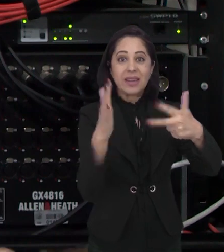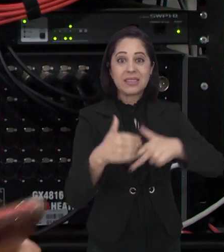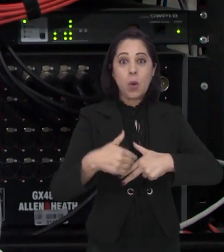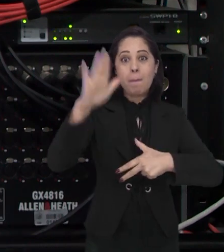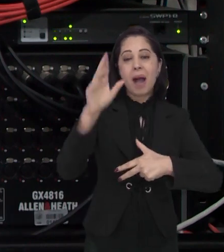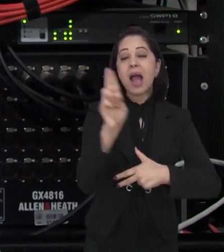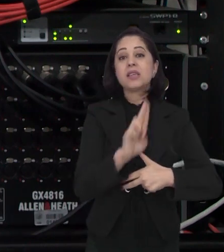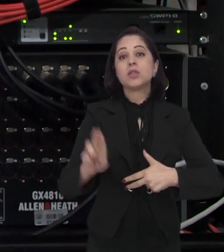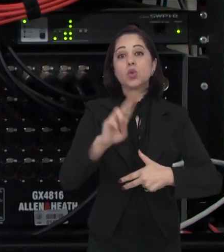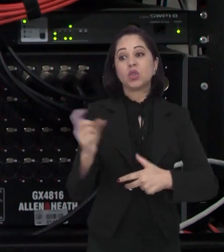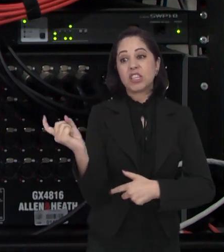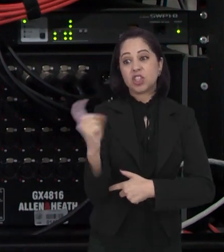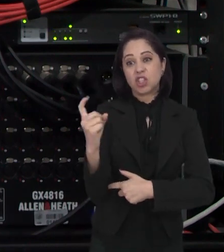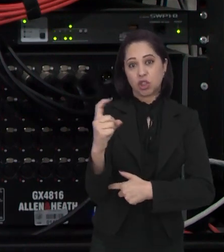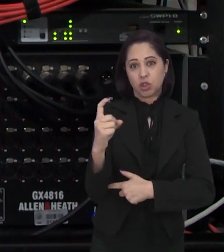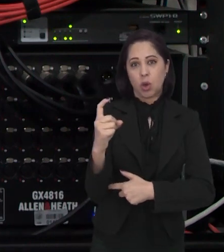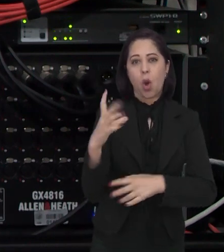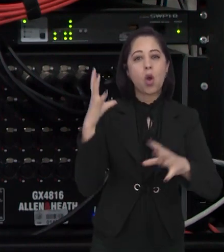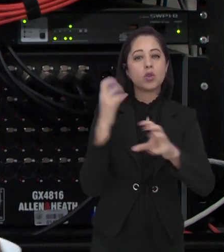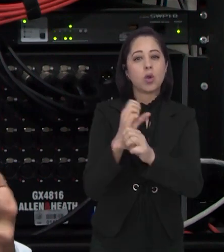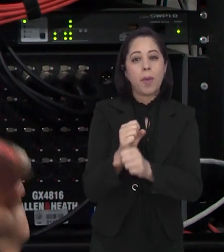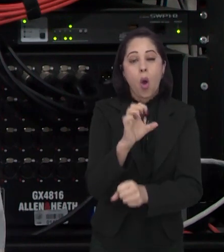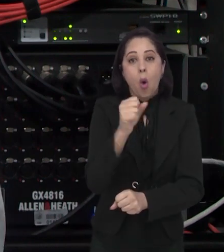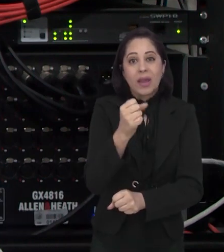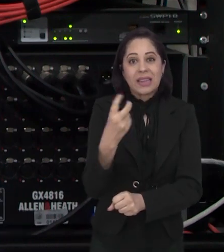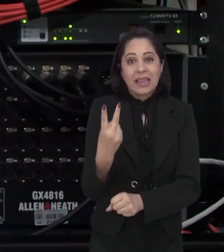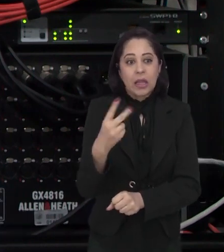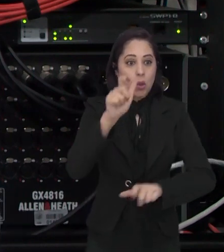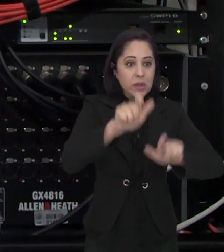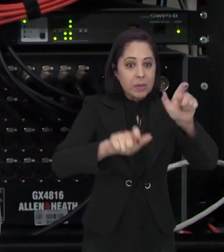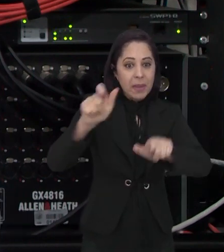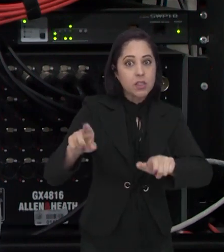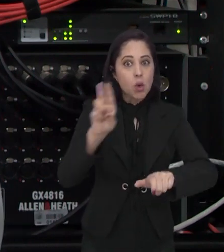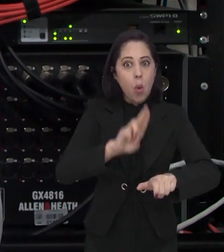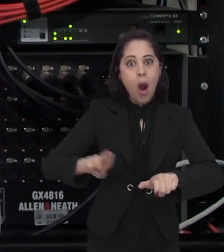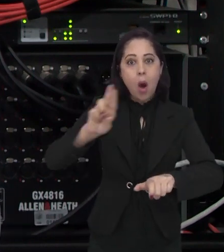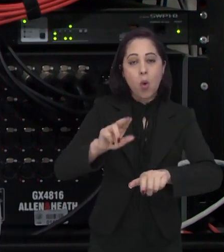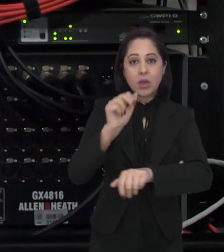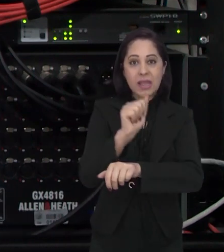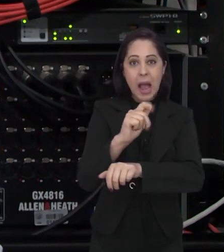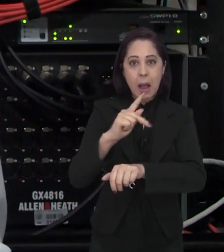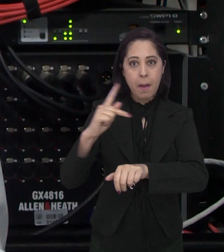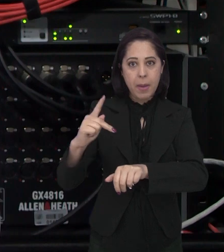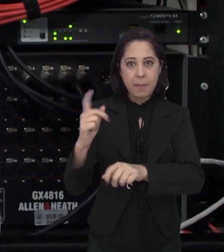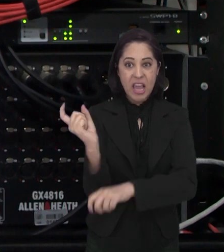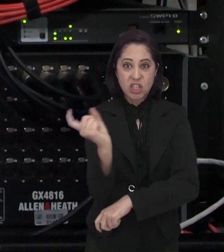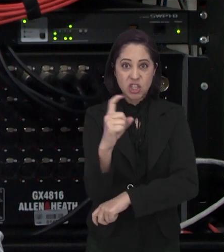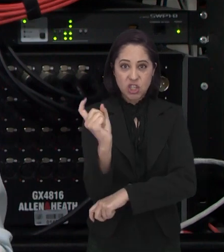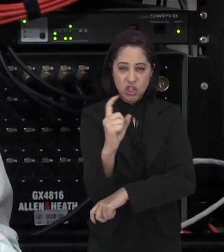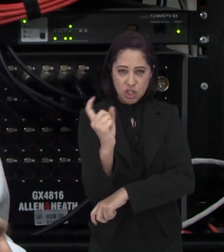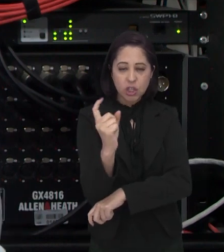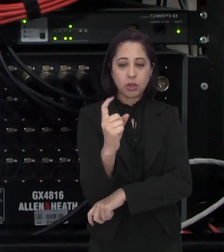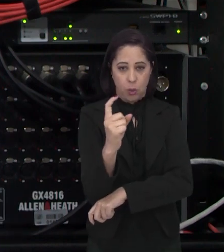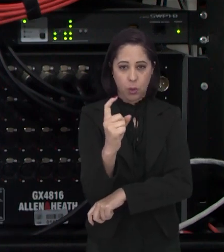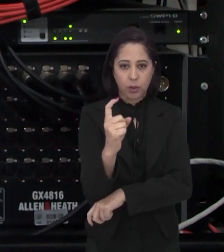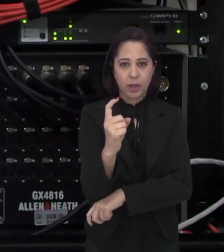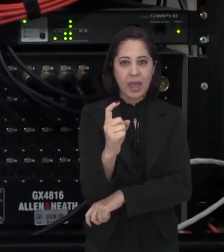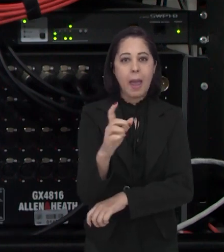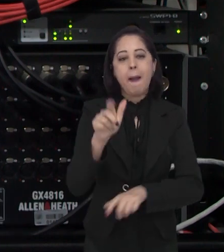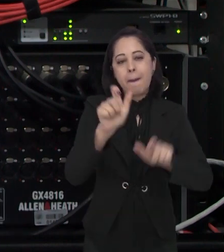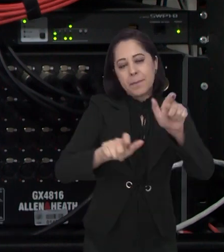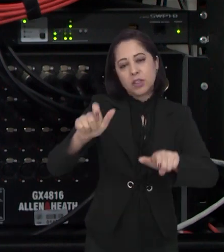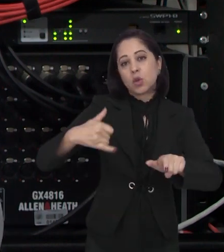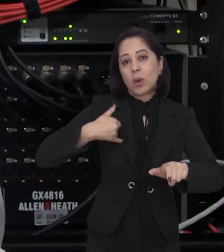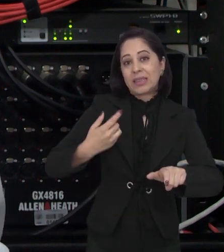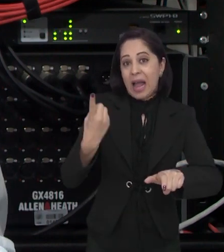TikTok. Aqui são mais de 82 milhões de usuários, considerando, né, pessoas com mais de 18 anos. O